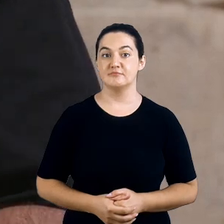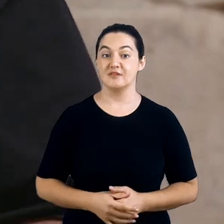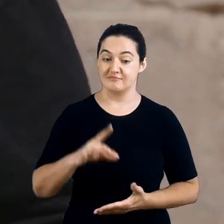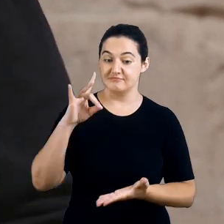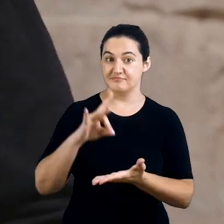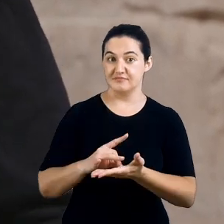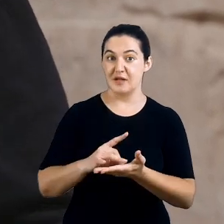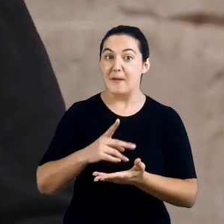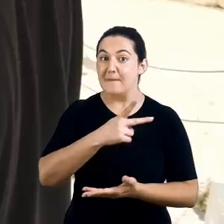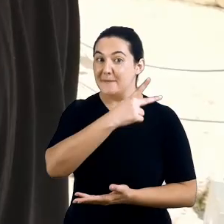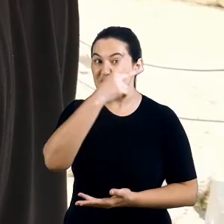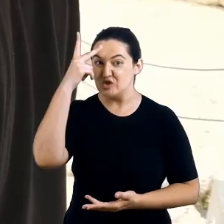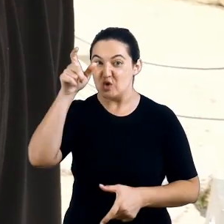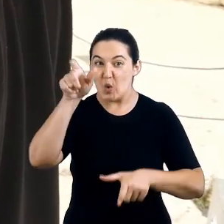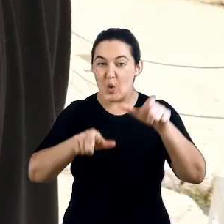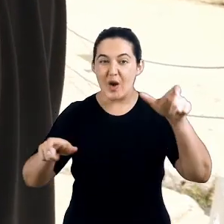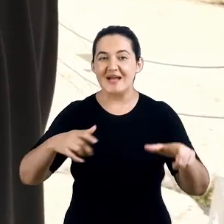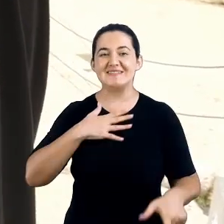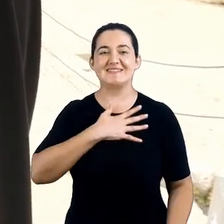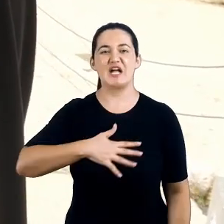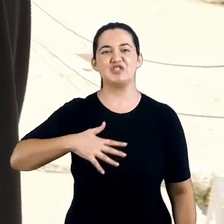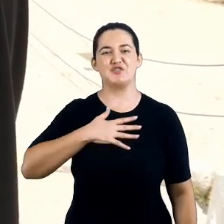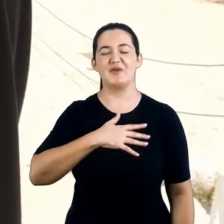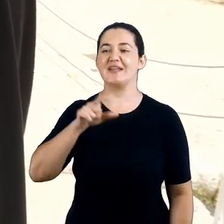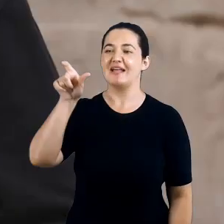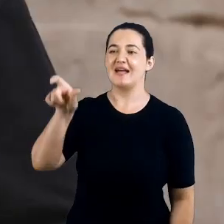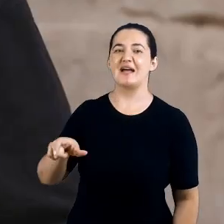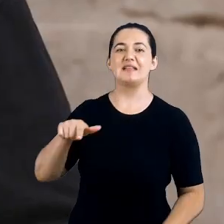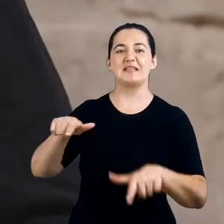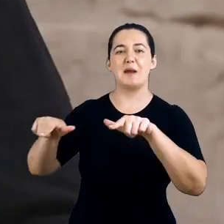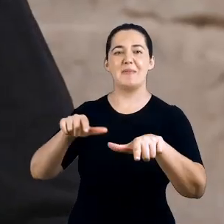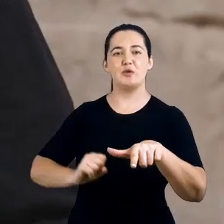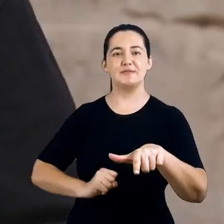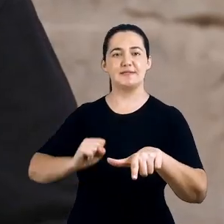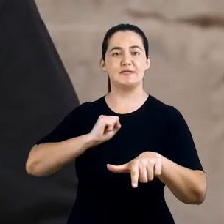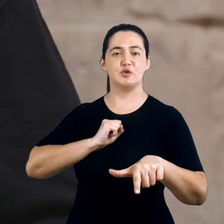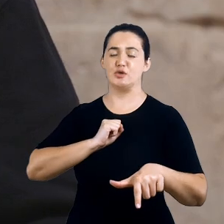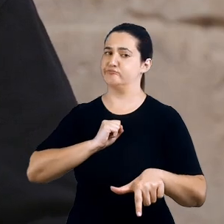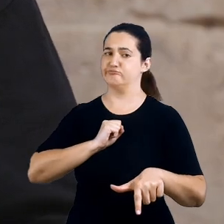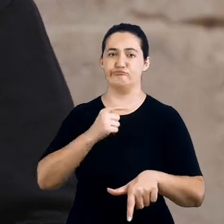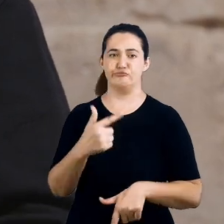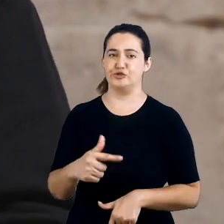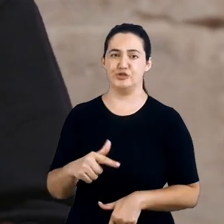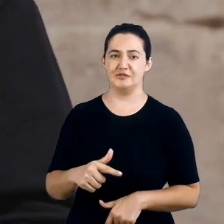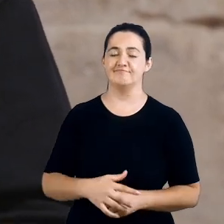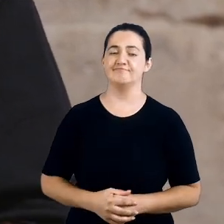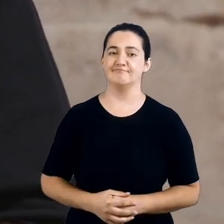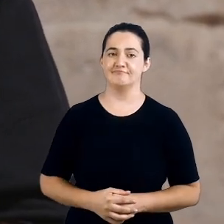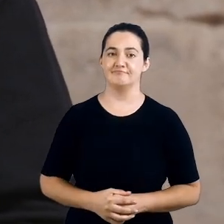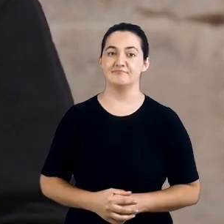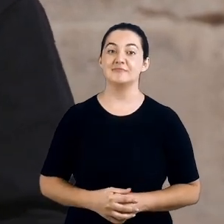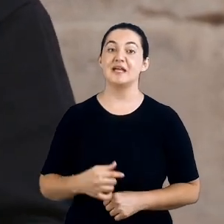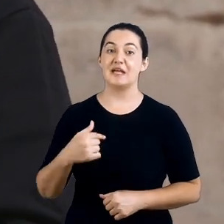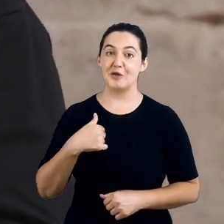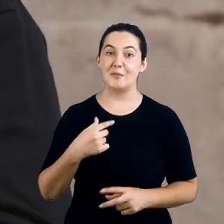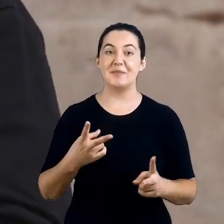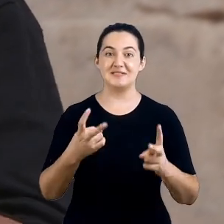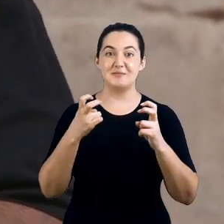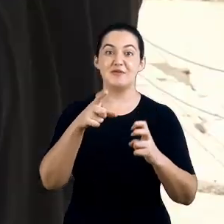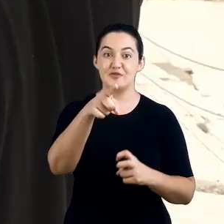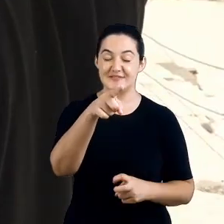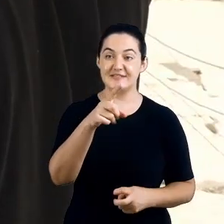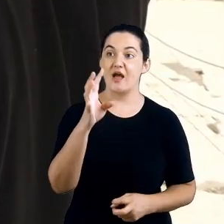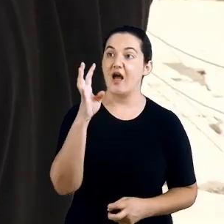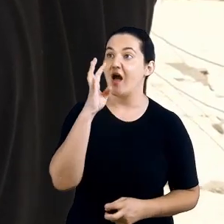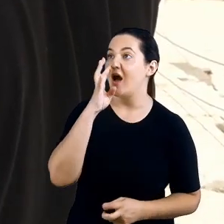Definitivamente, as pessoas não estavam satisfeitas com o que os sacerdotes costumavam fazer no templo naquela época. Mas notei que você